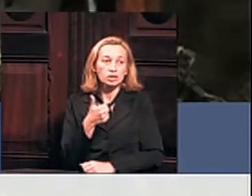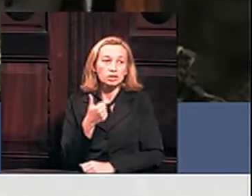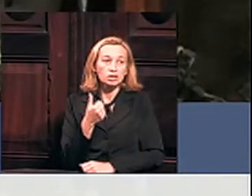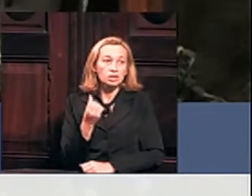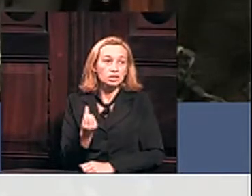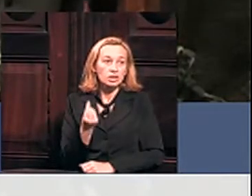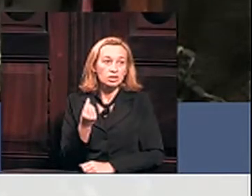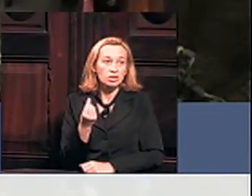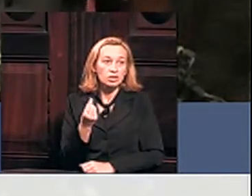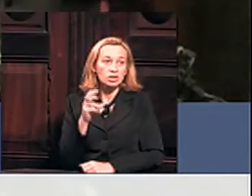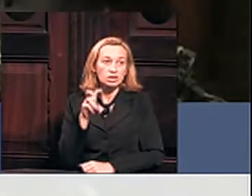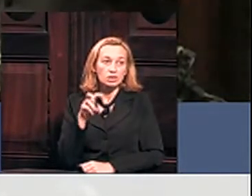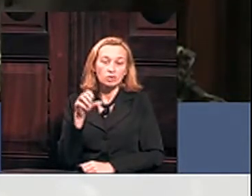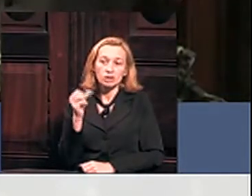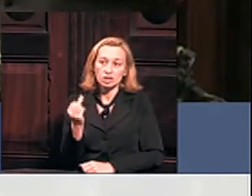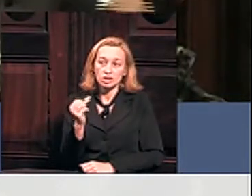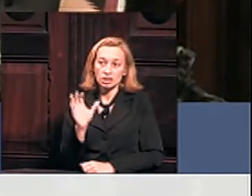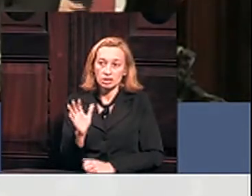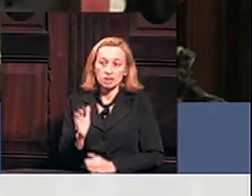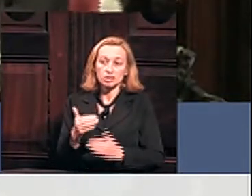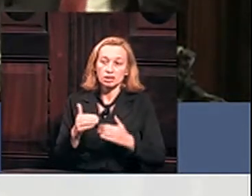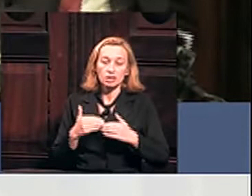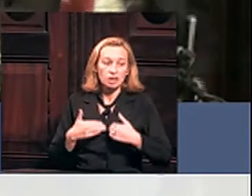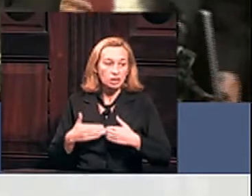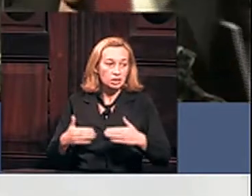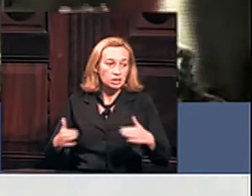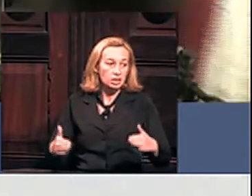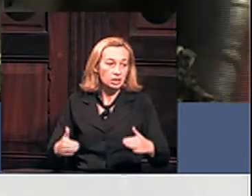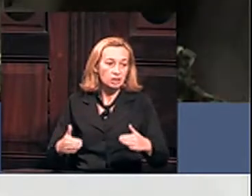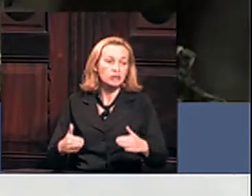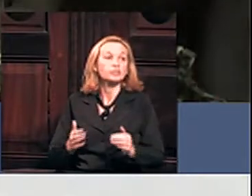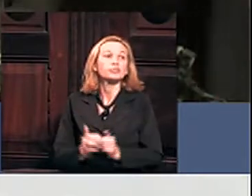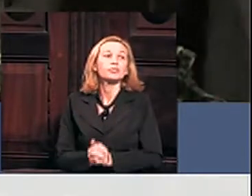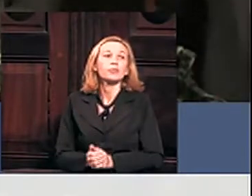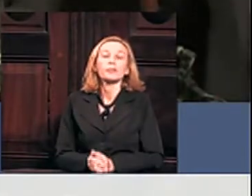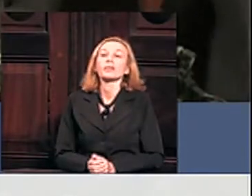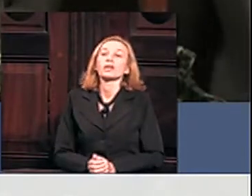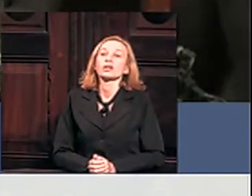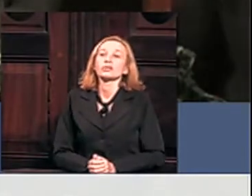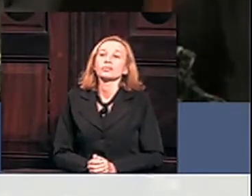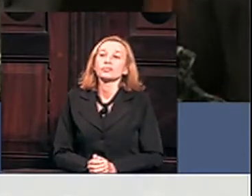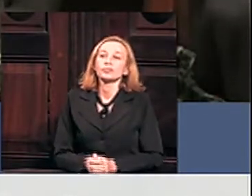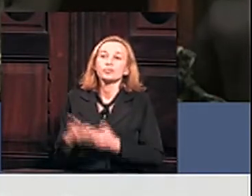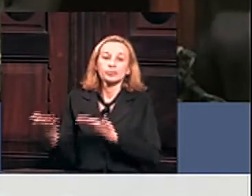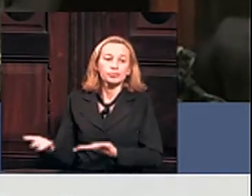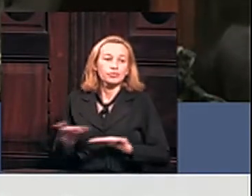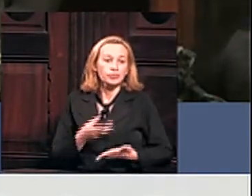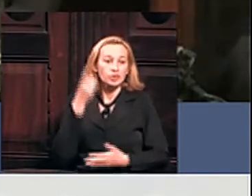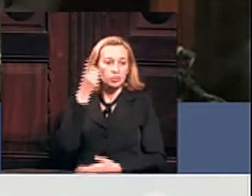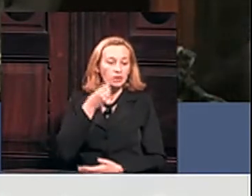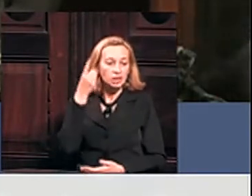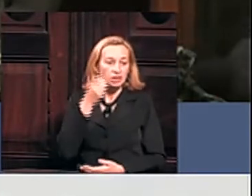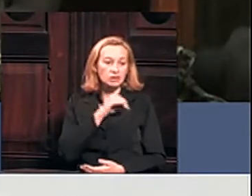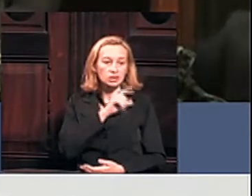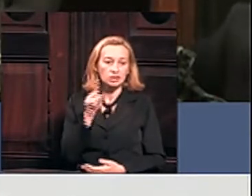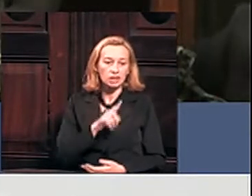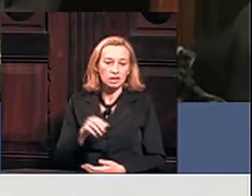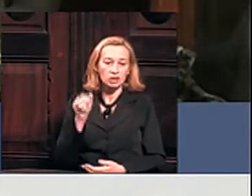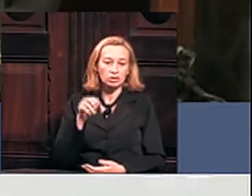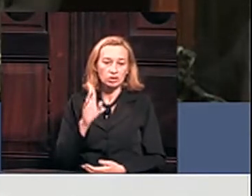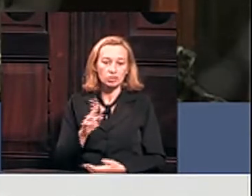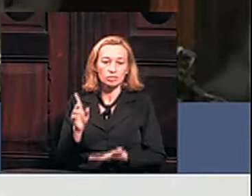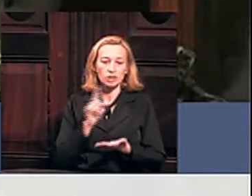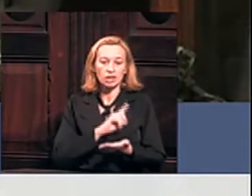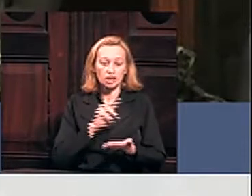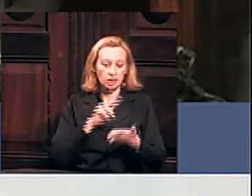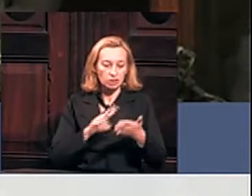proteção de Deus, iniciamos nosso trabalho. Está aberta a sessão ordinária. Pela ordem, presidente. Convido o deputado Zaqueu Teixeira a fazer a leitura da ata da sessão